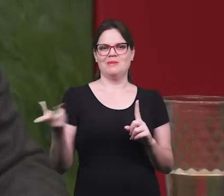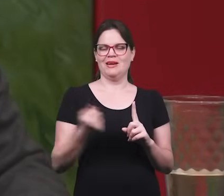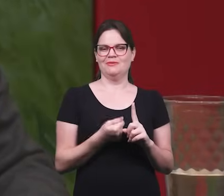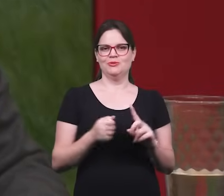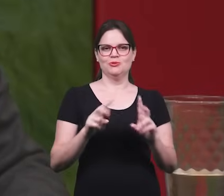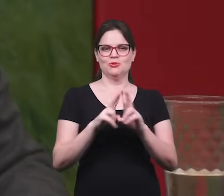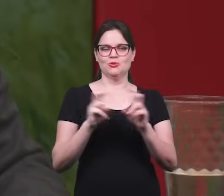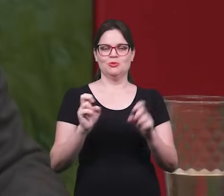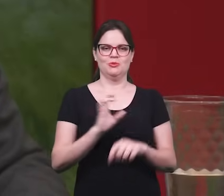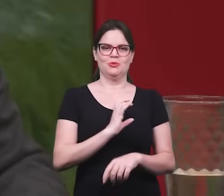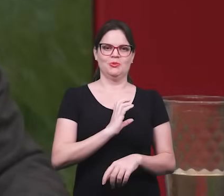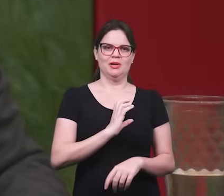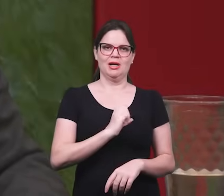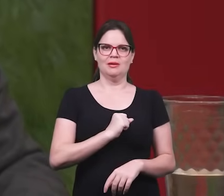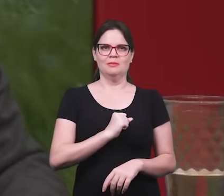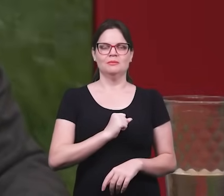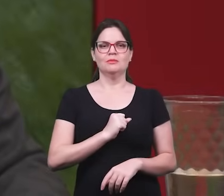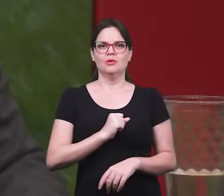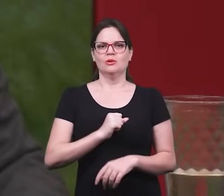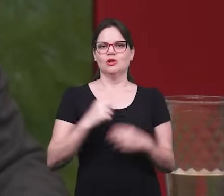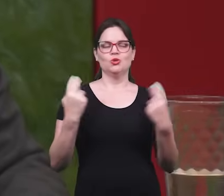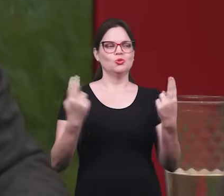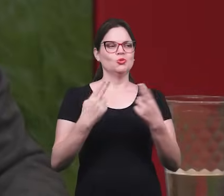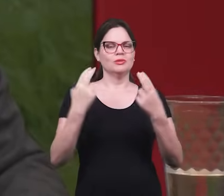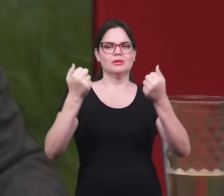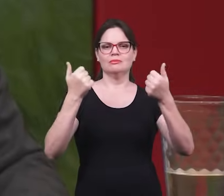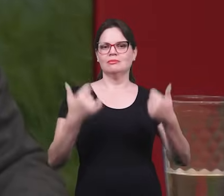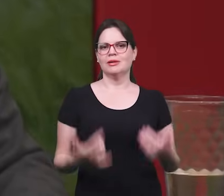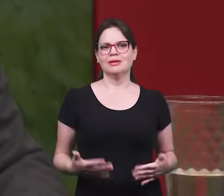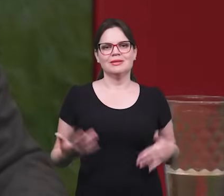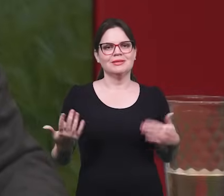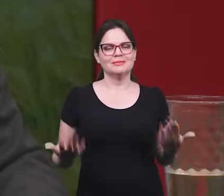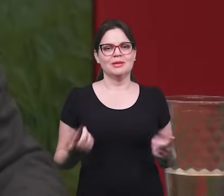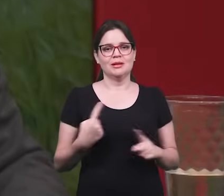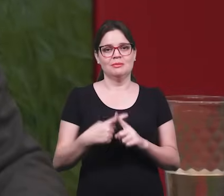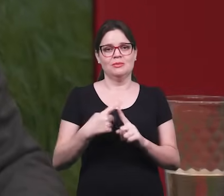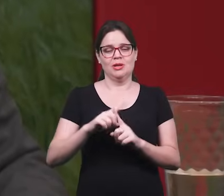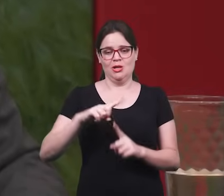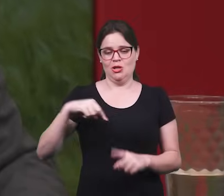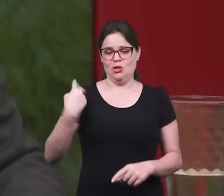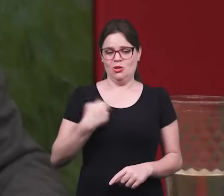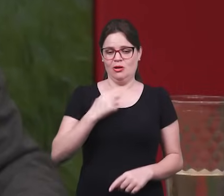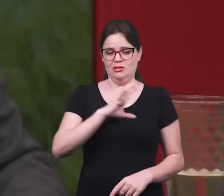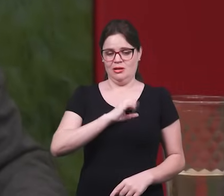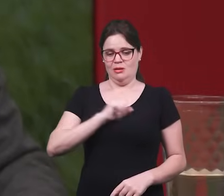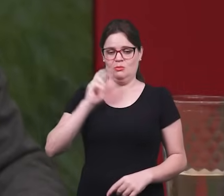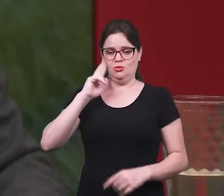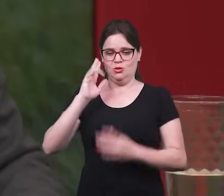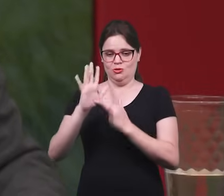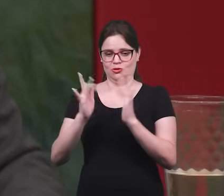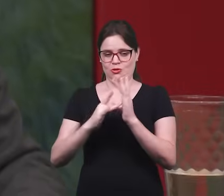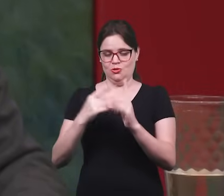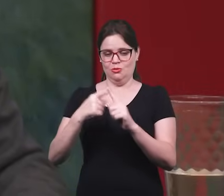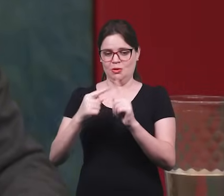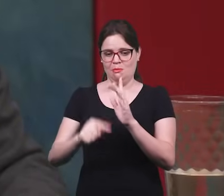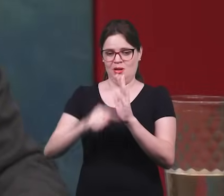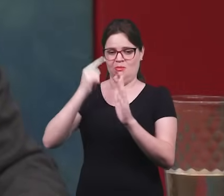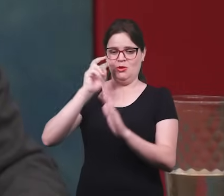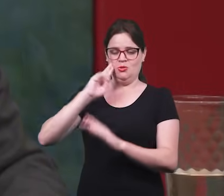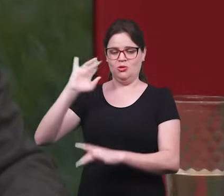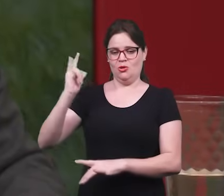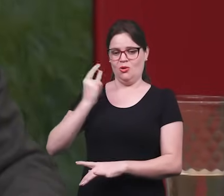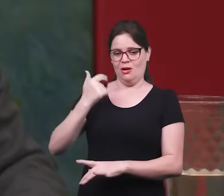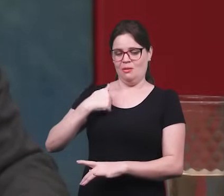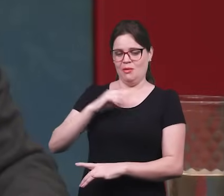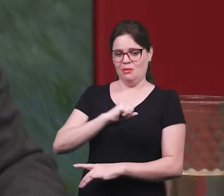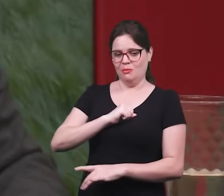justamente do amor que é incompreensível como você disse nós o amamos porque ele nos amor primeiro ou seja se o amor não tivesse